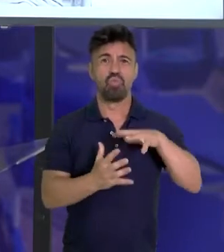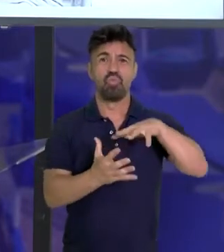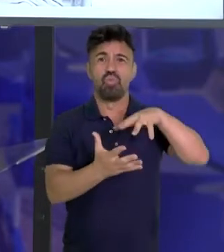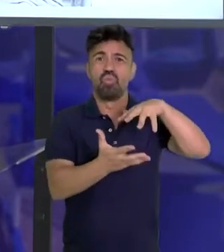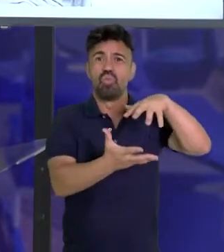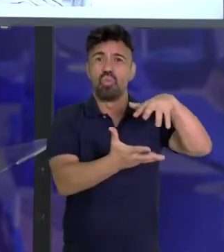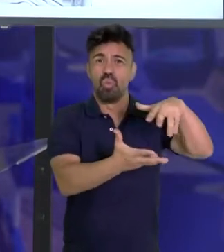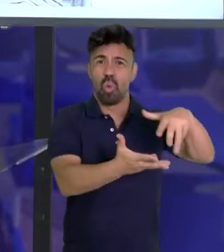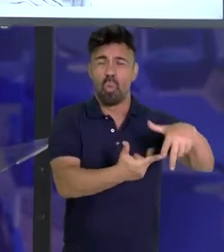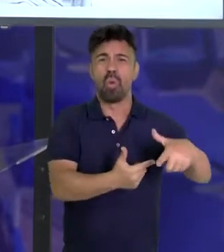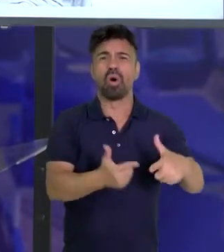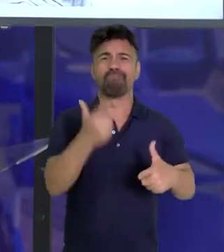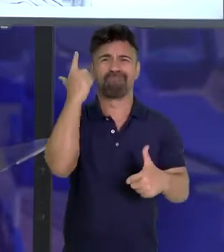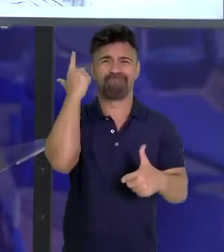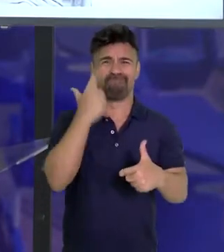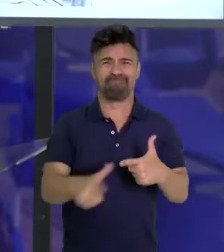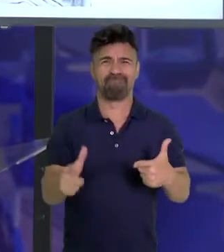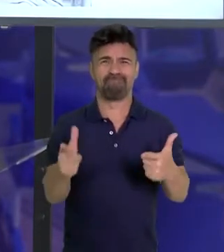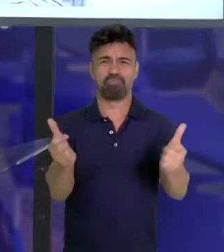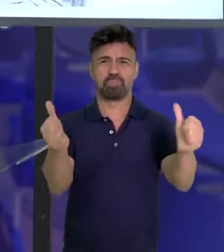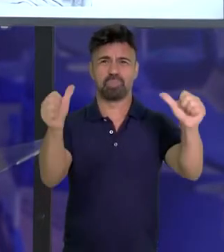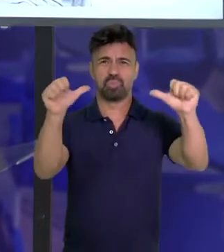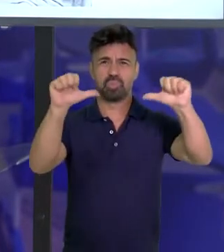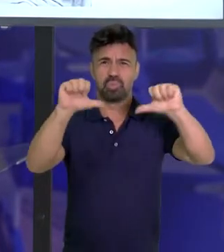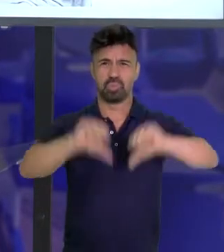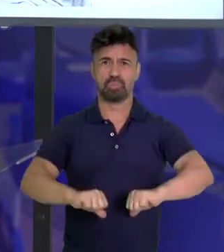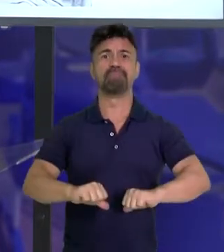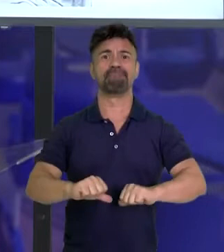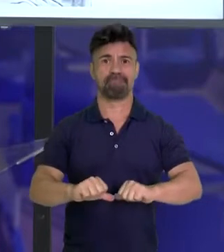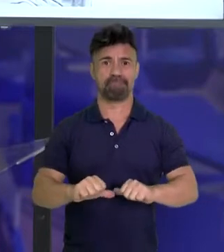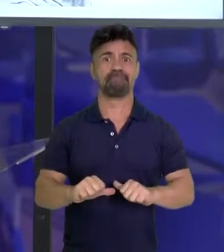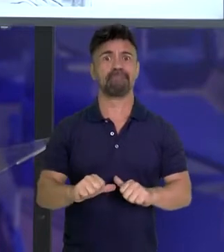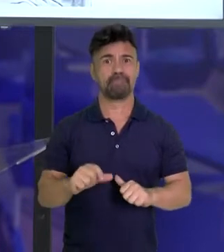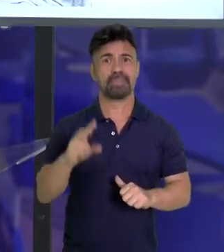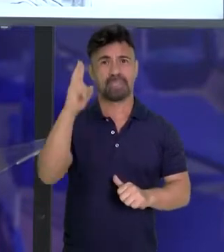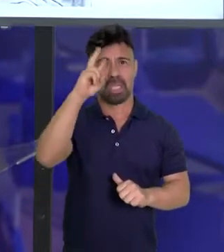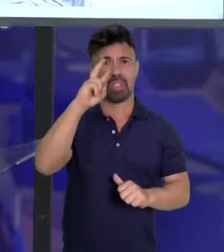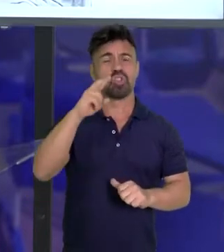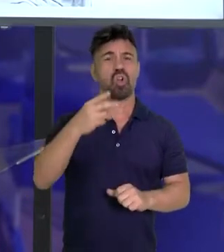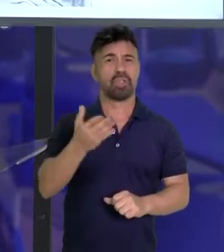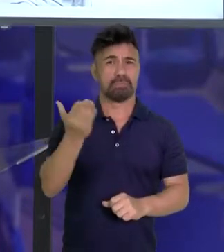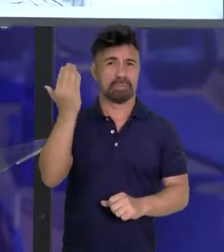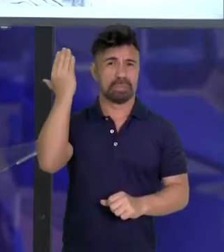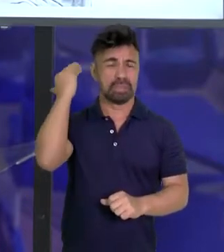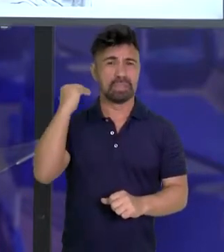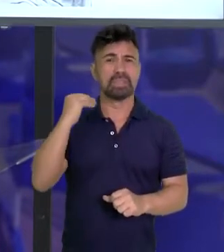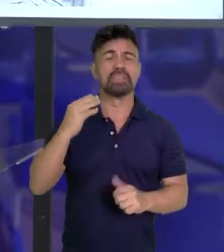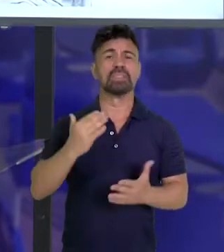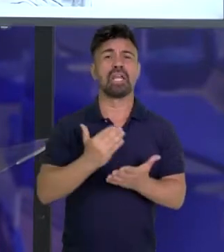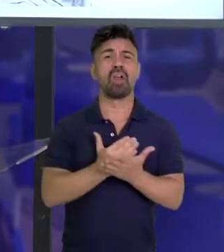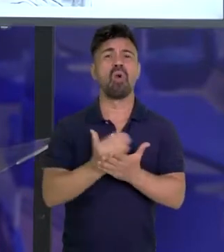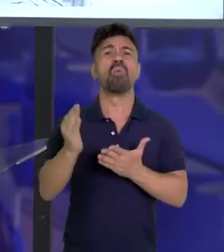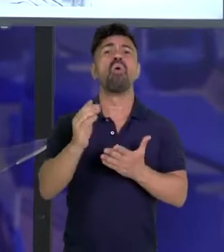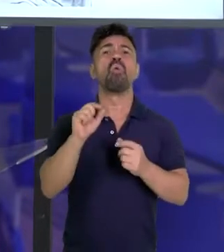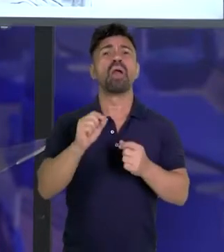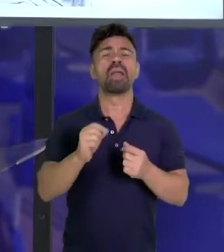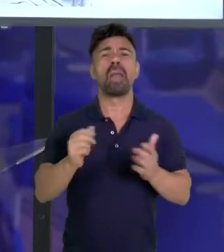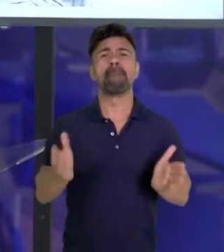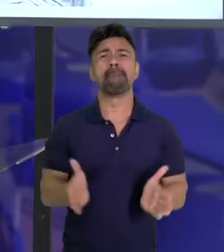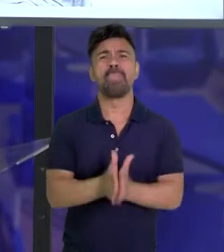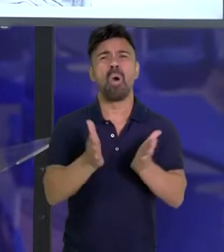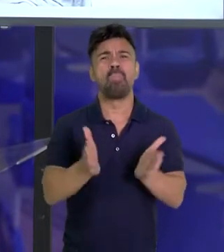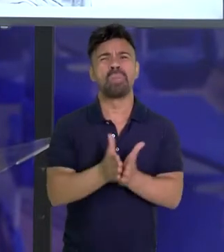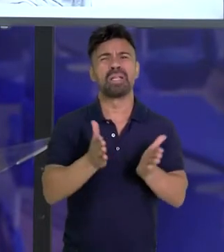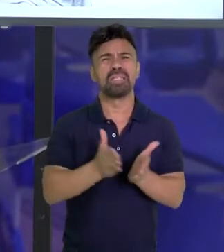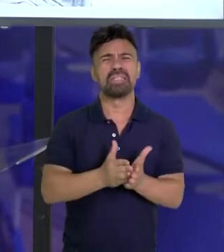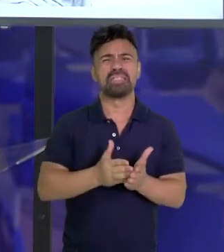mundial sofreu uma recessão sem precedentes na história. E isso inaugurou um ciclo de pobreza e de